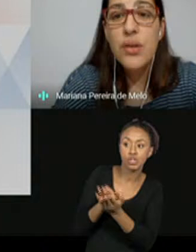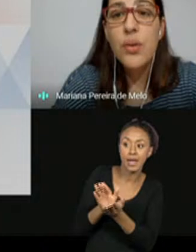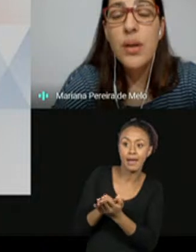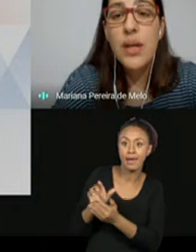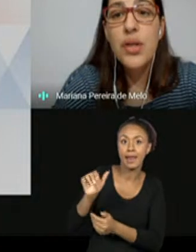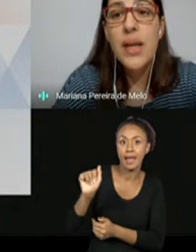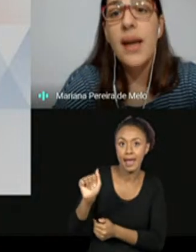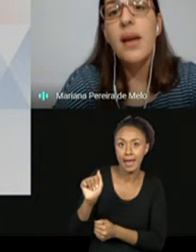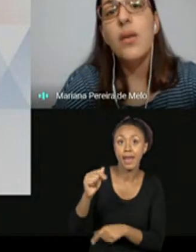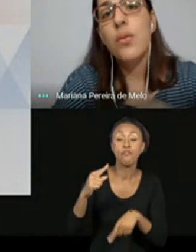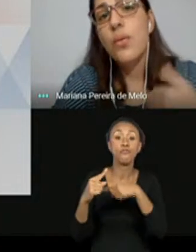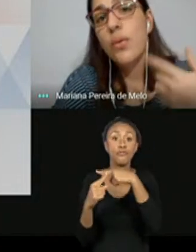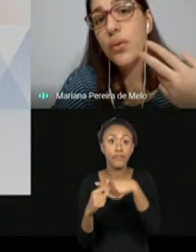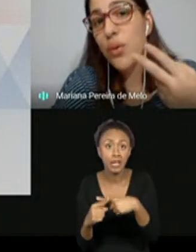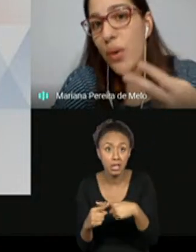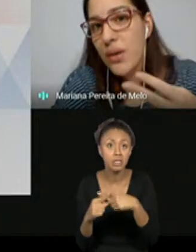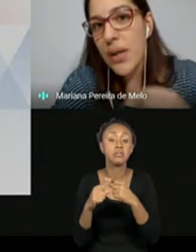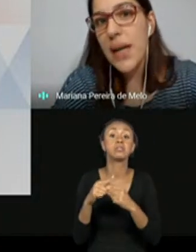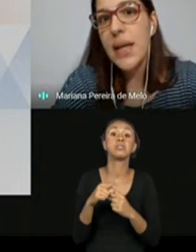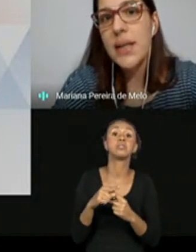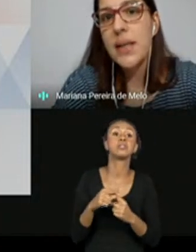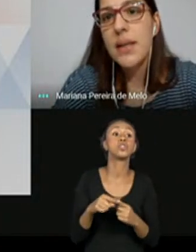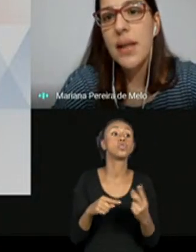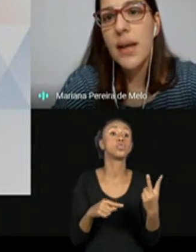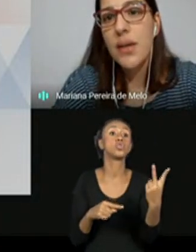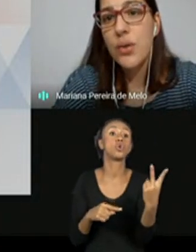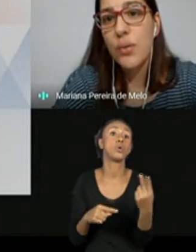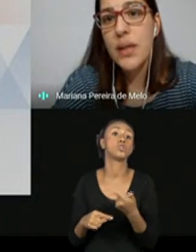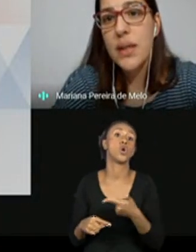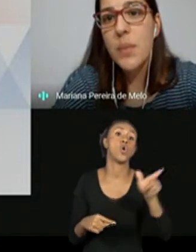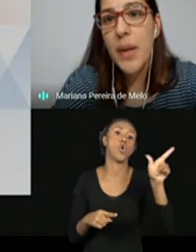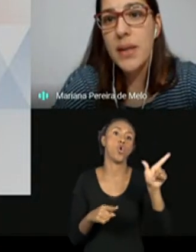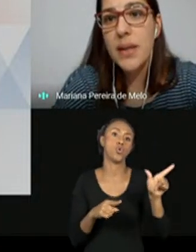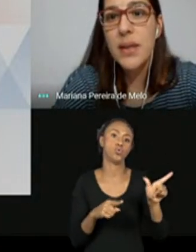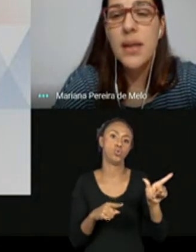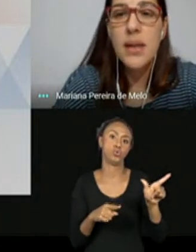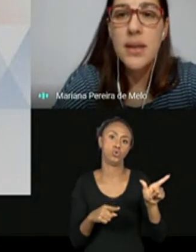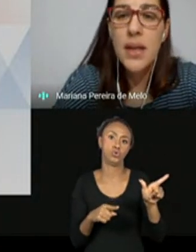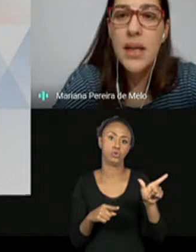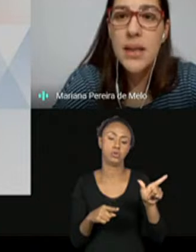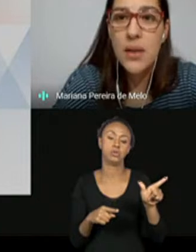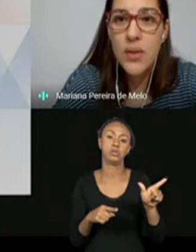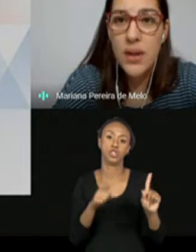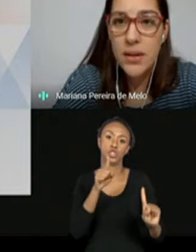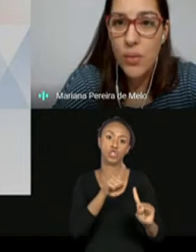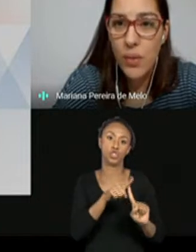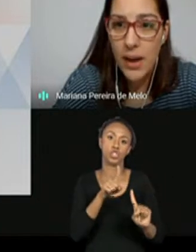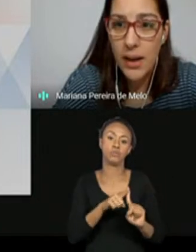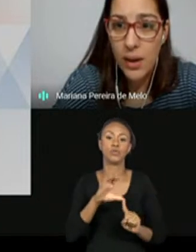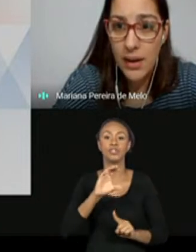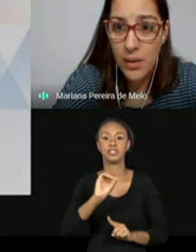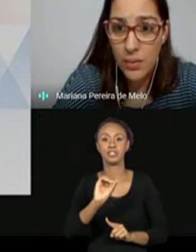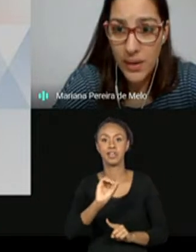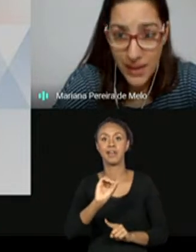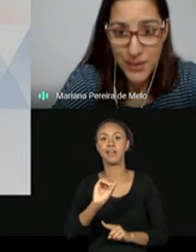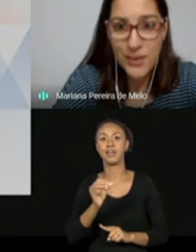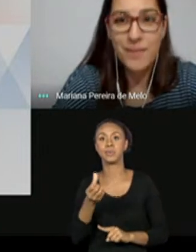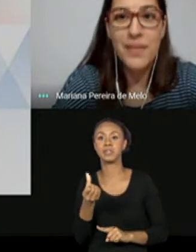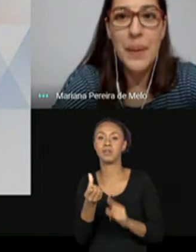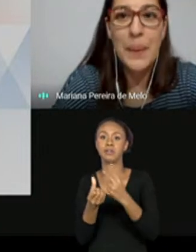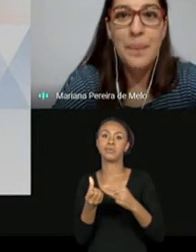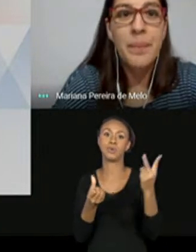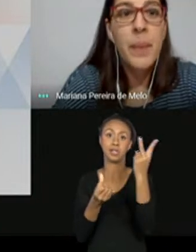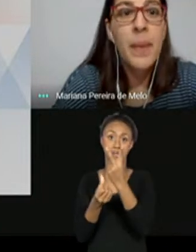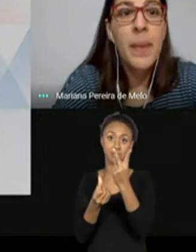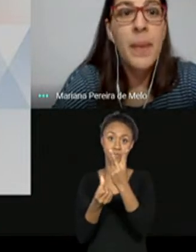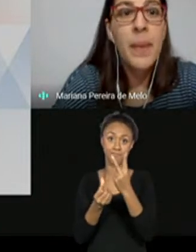probabilidade de eu retirar 2 jacarés de outras espécies, que seria 0,6 ao quadrado.